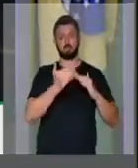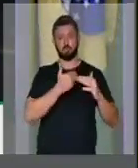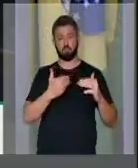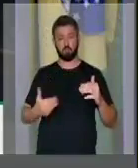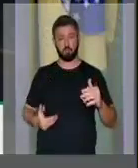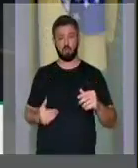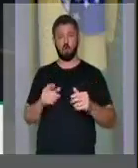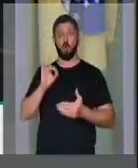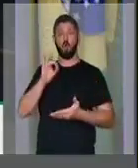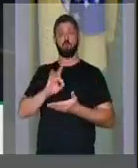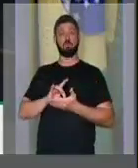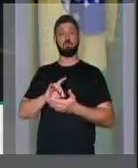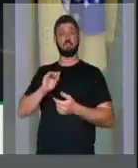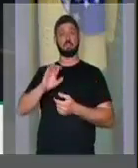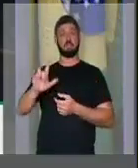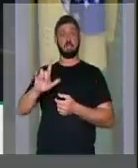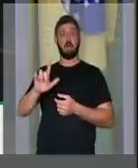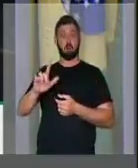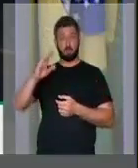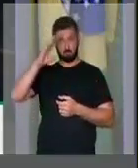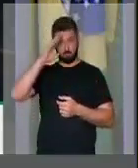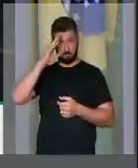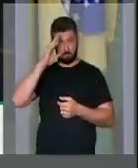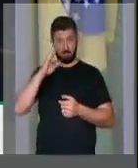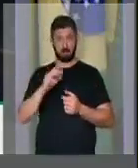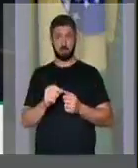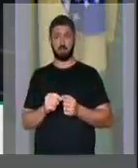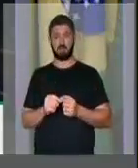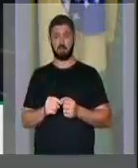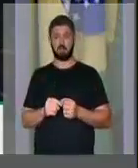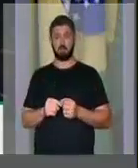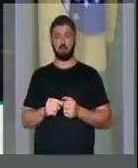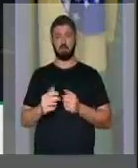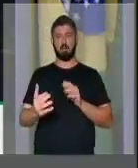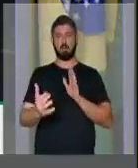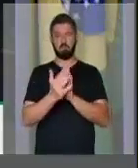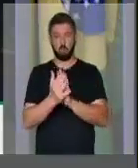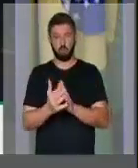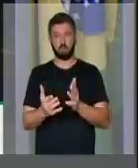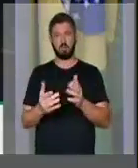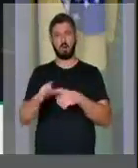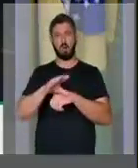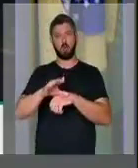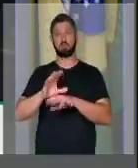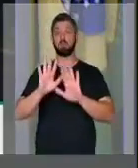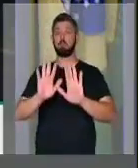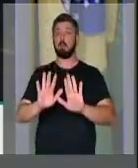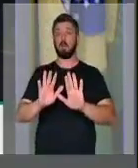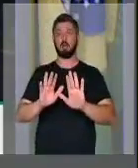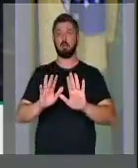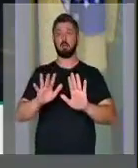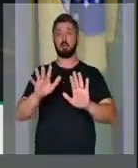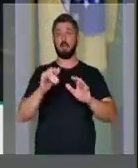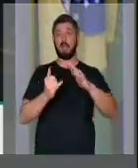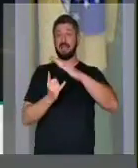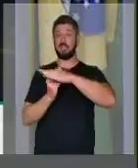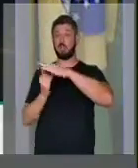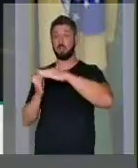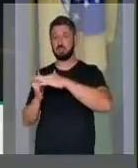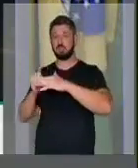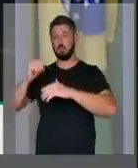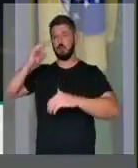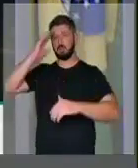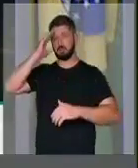em que alguns oficiais militares não afrontaram a Constituição com o perfil institucional das Forças